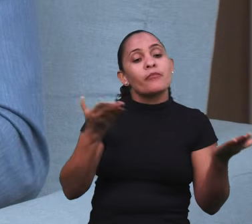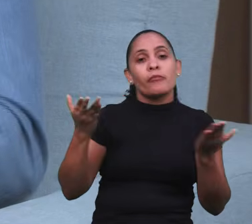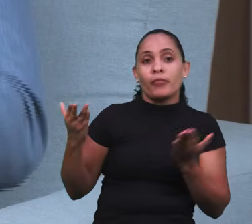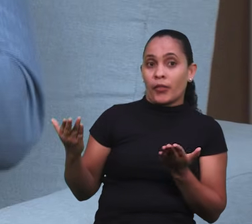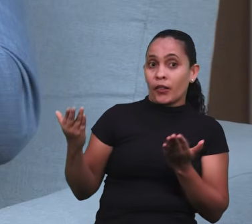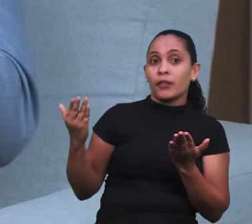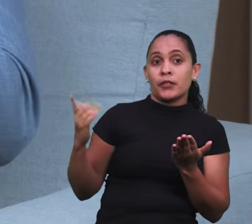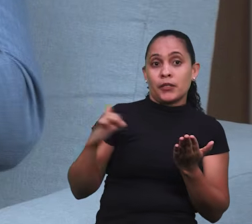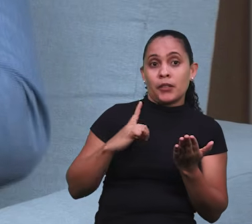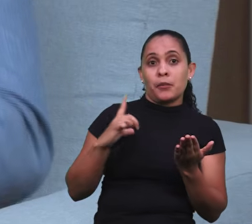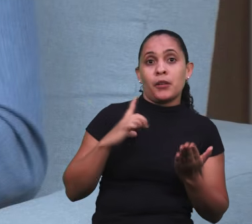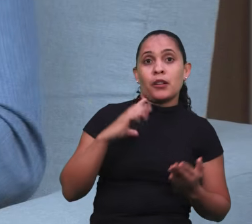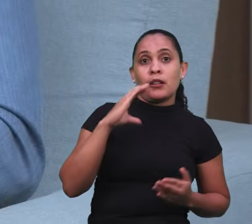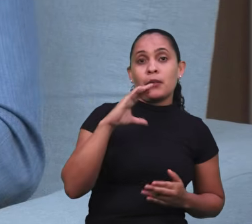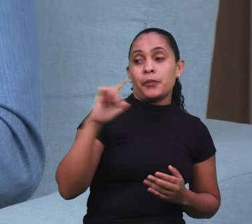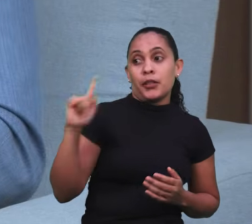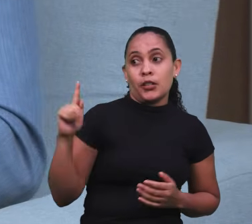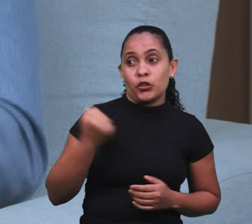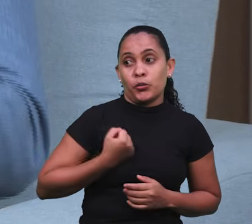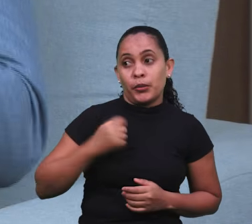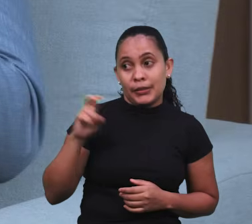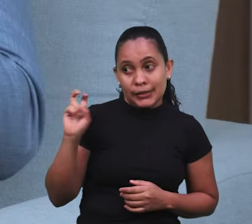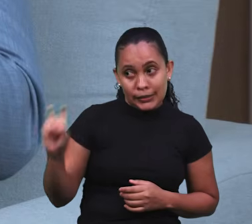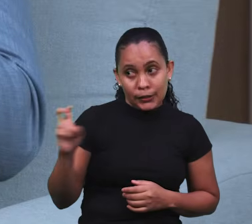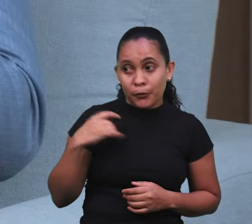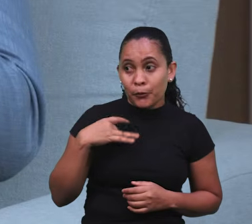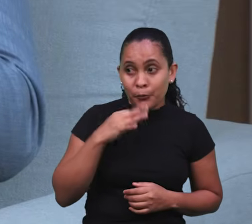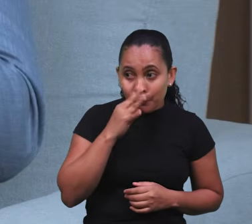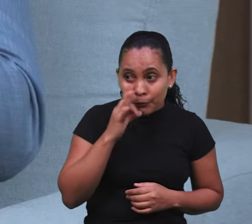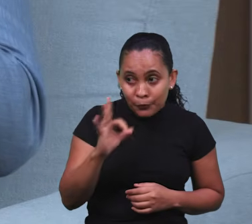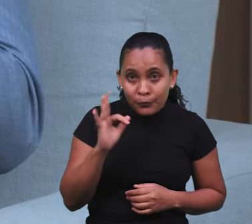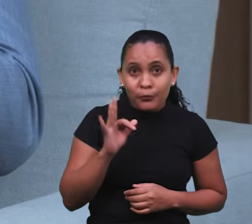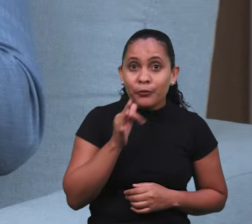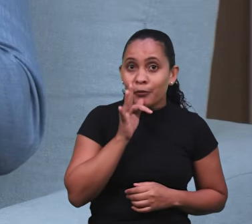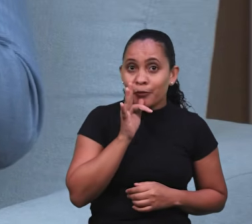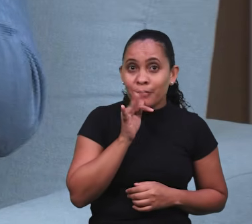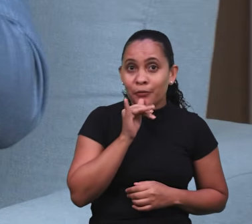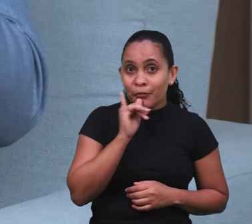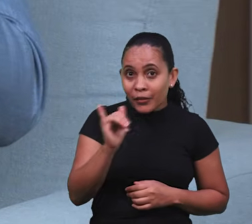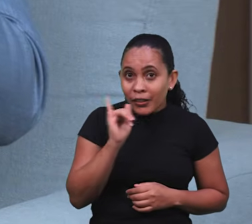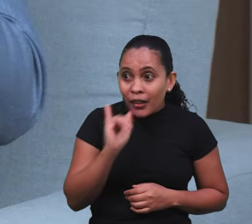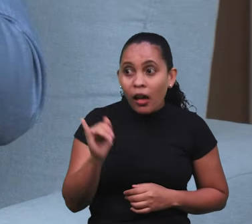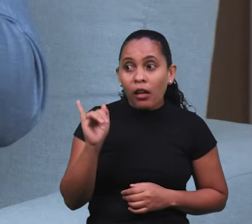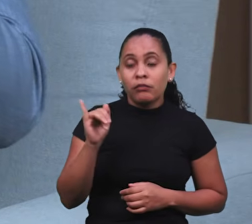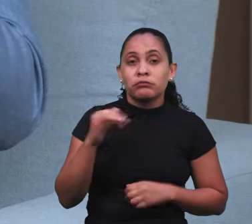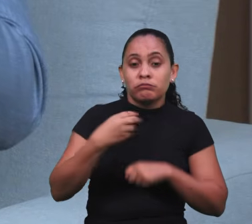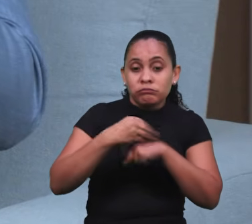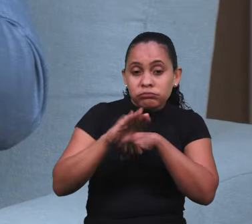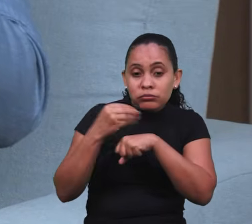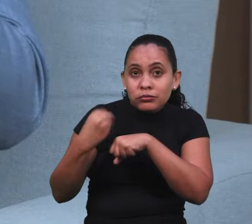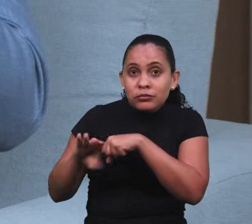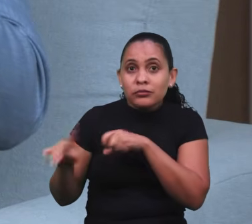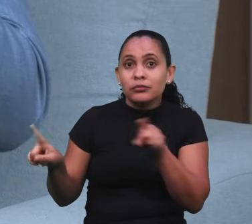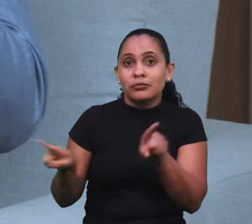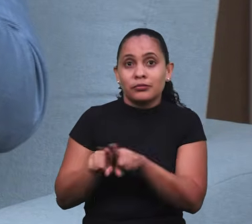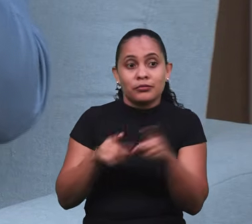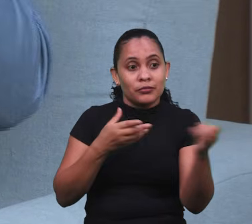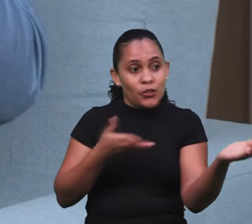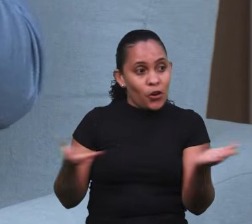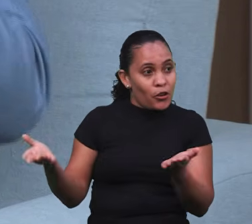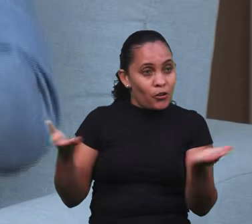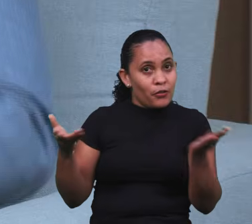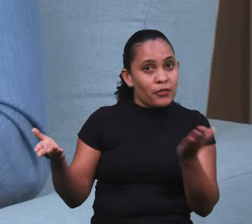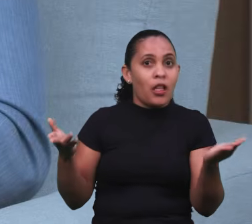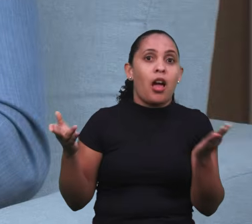Senhor. Até mesmo esse convite aqui, ó, os irmãos de Campo Grande 5, ó, já vou deixar a dica. Encaminha o link e manda esse